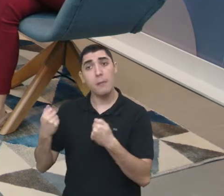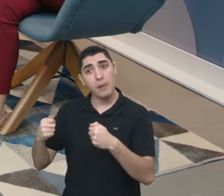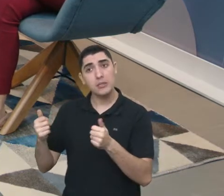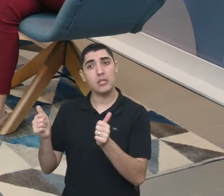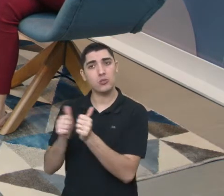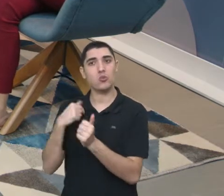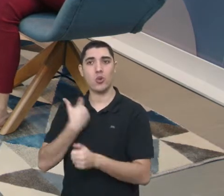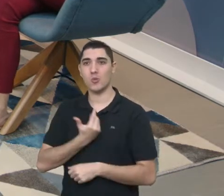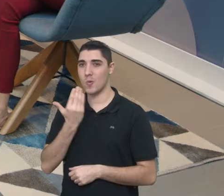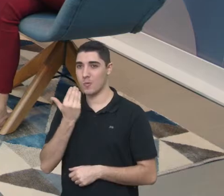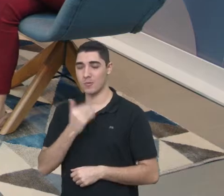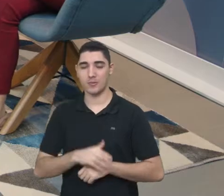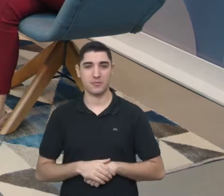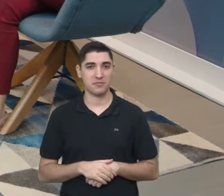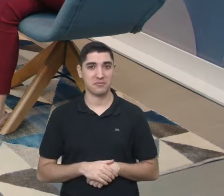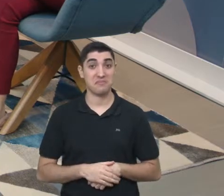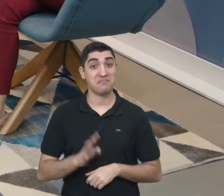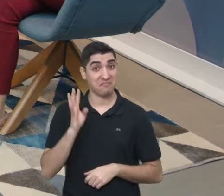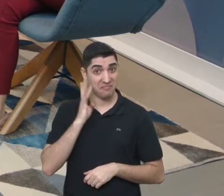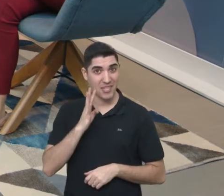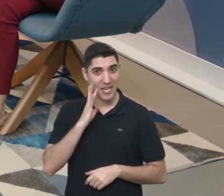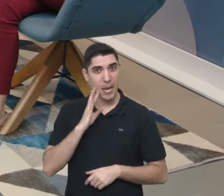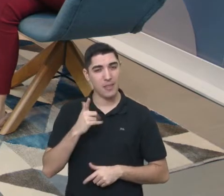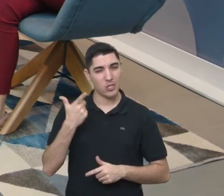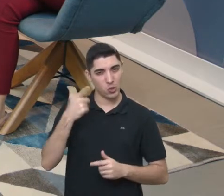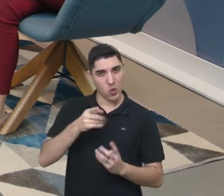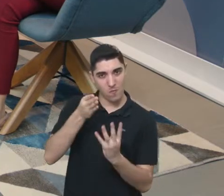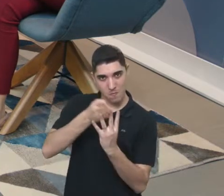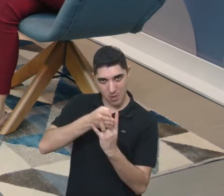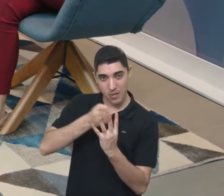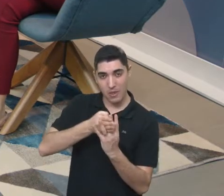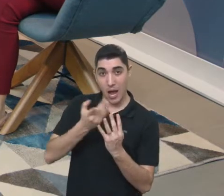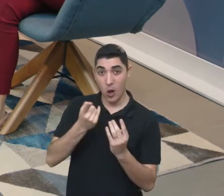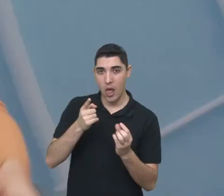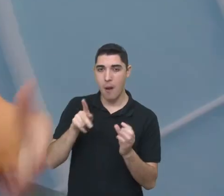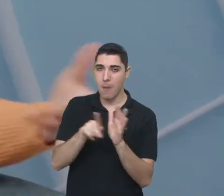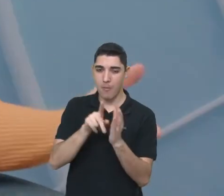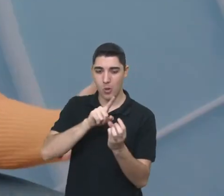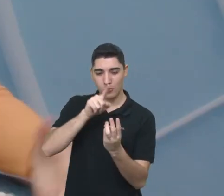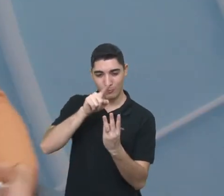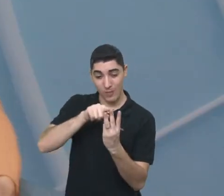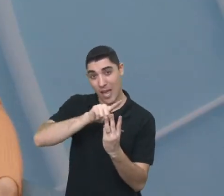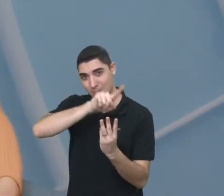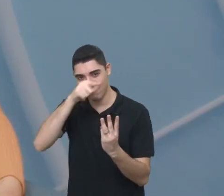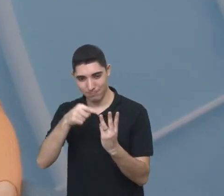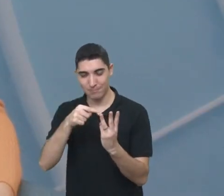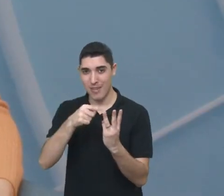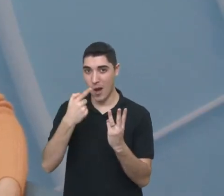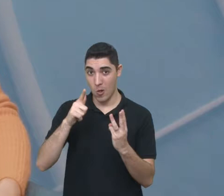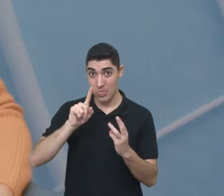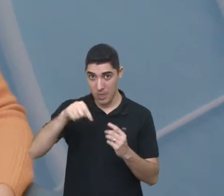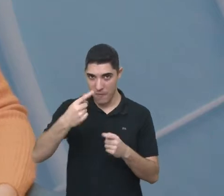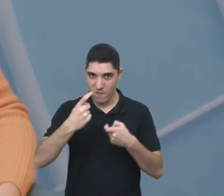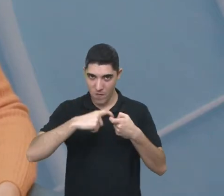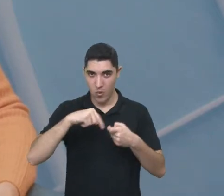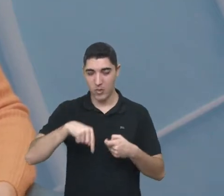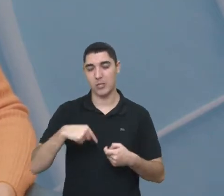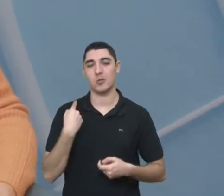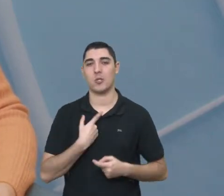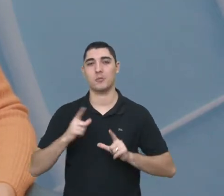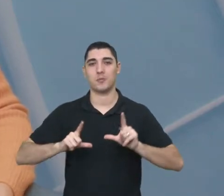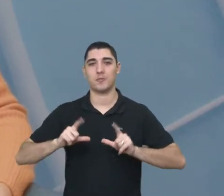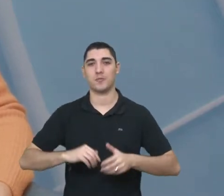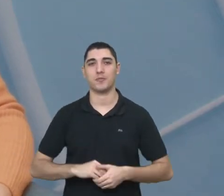parte, né, da nossa alimentação. Tá, joia. A gente vai fazer mais uma pausa, a nossa última de hoje. E daqui a pouquinho a gente volta